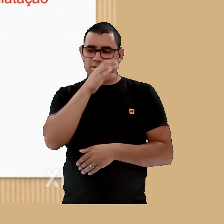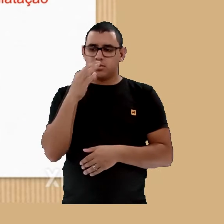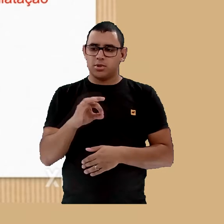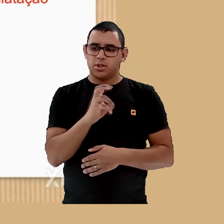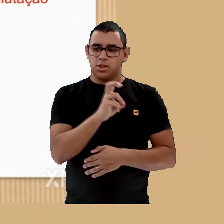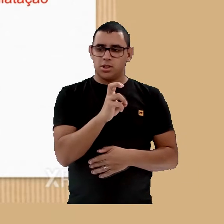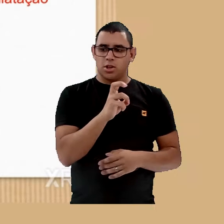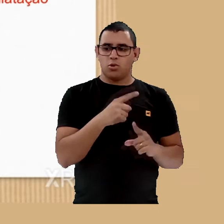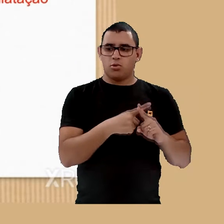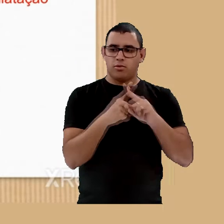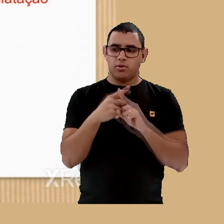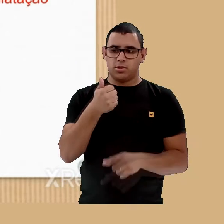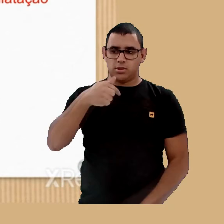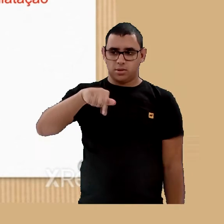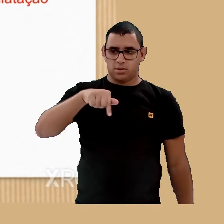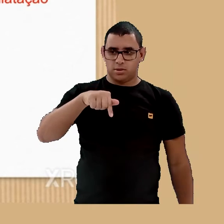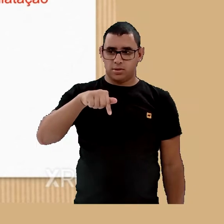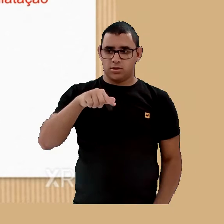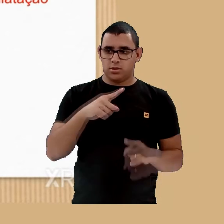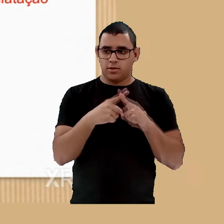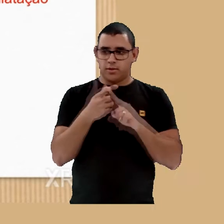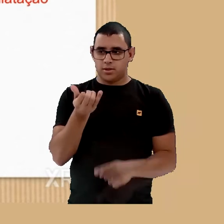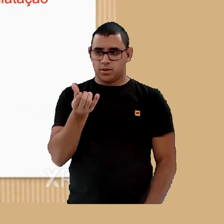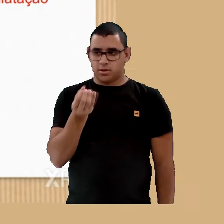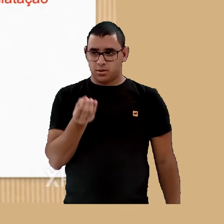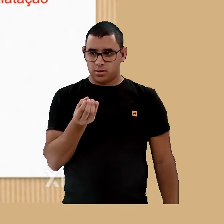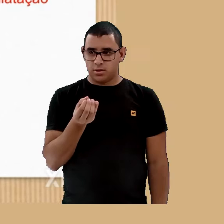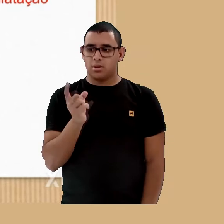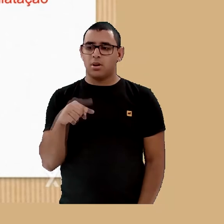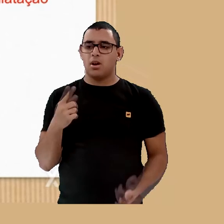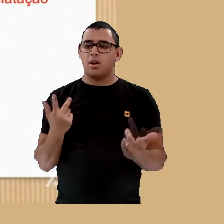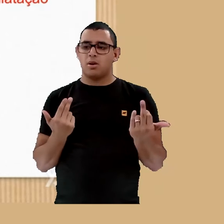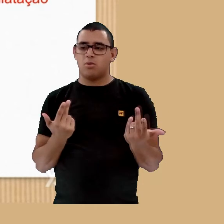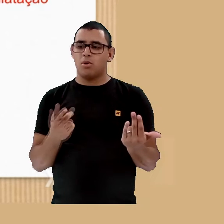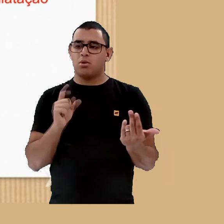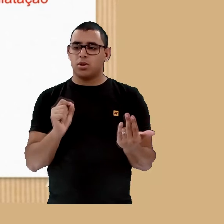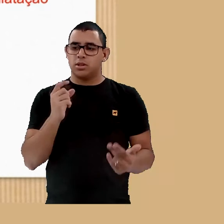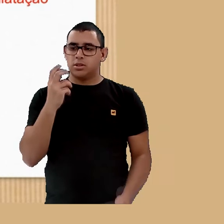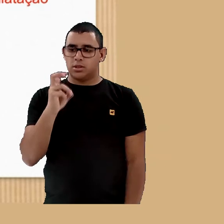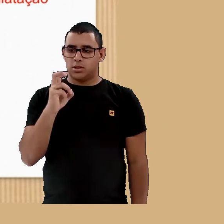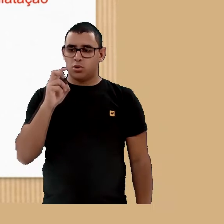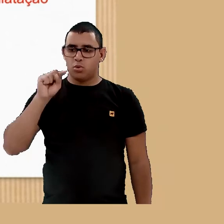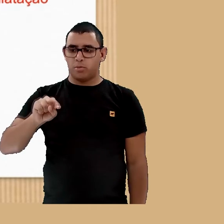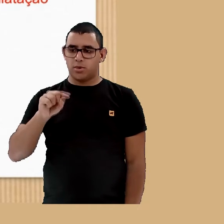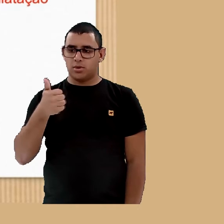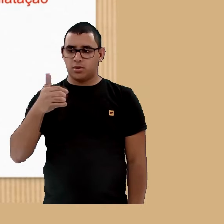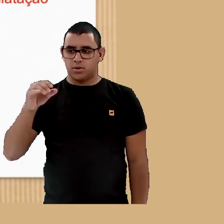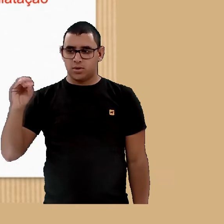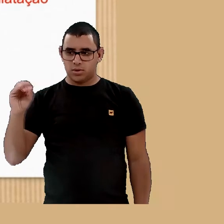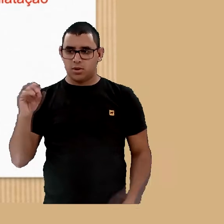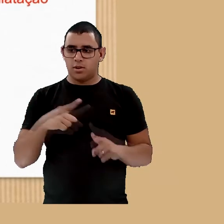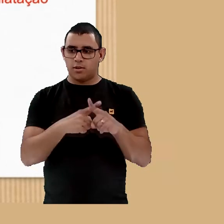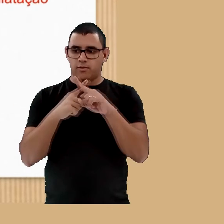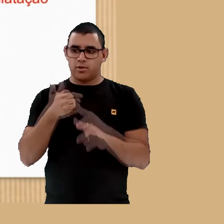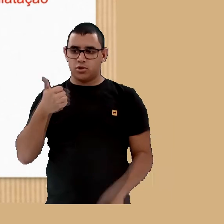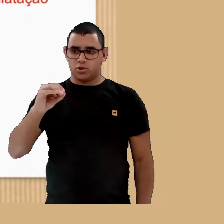5 vezes 17 vezes 60 equivale a 5.100, multiplicado